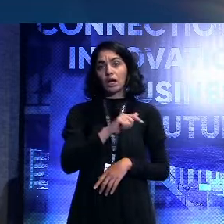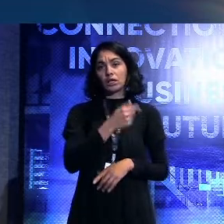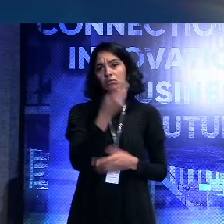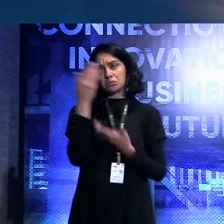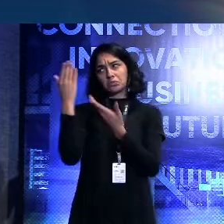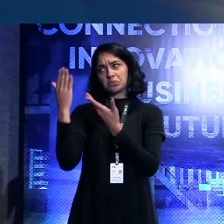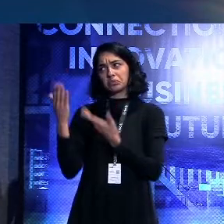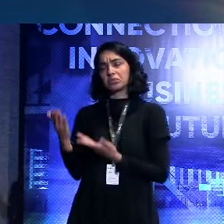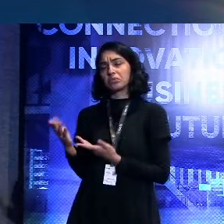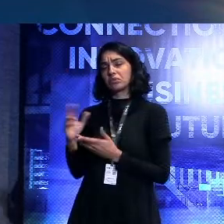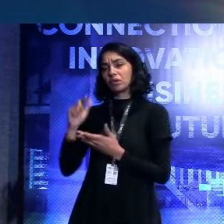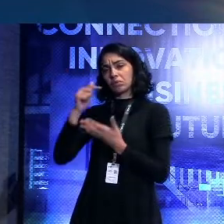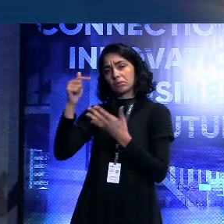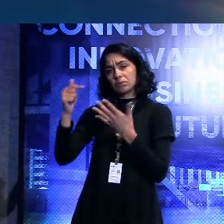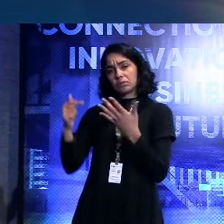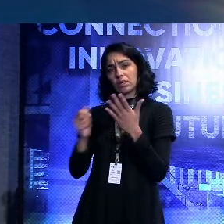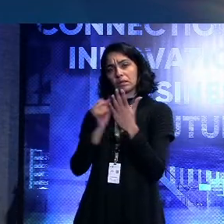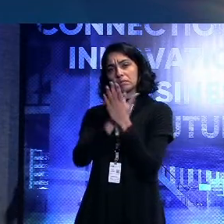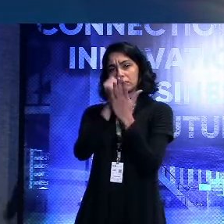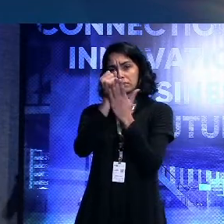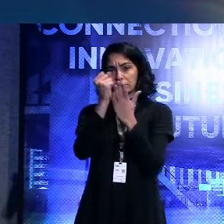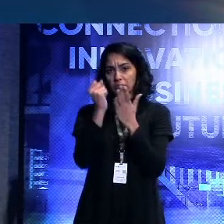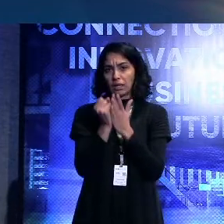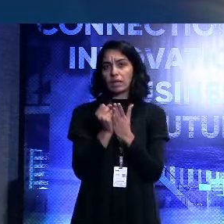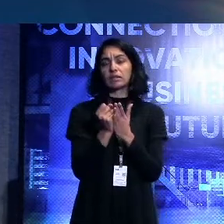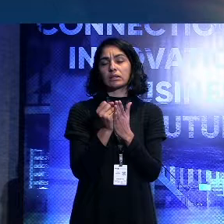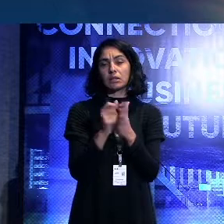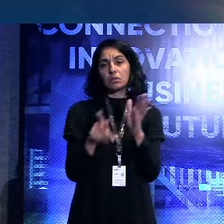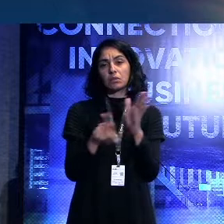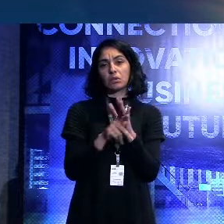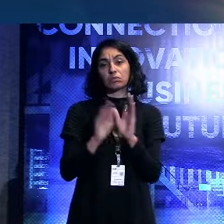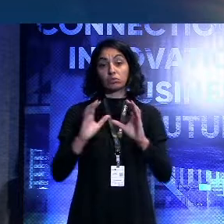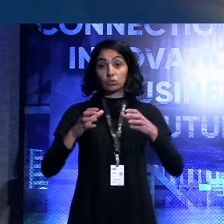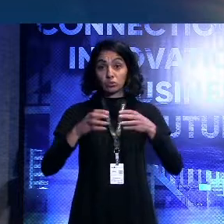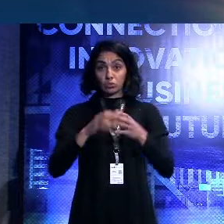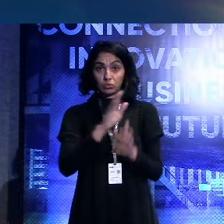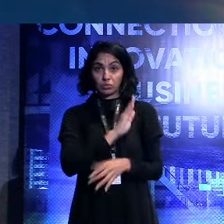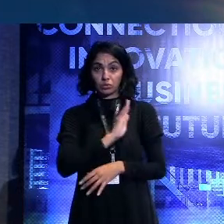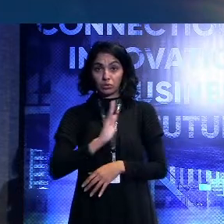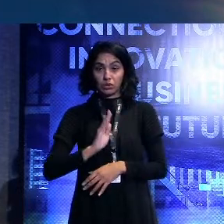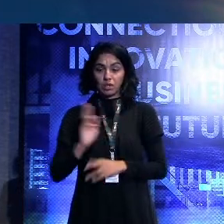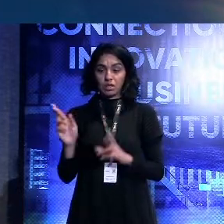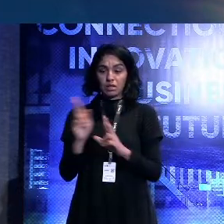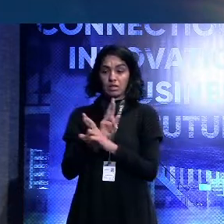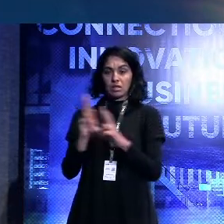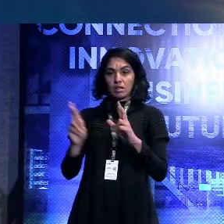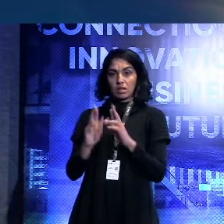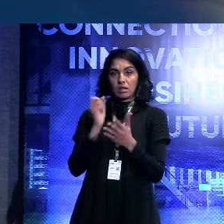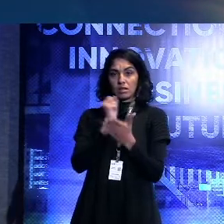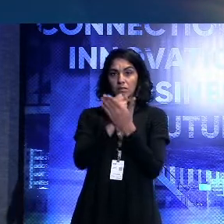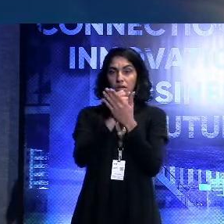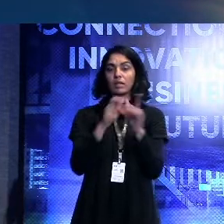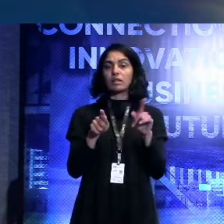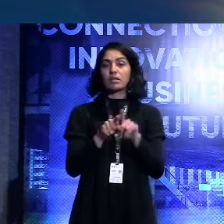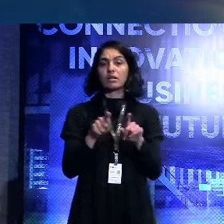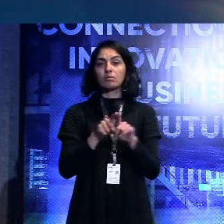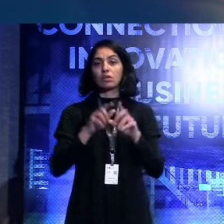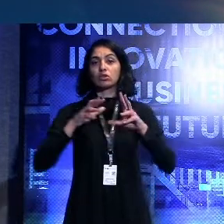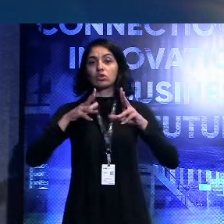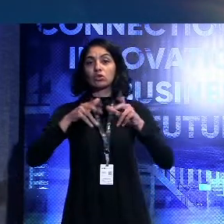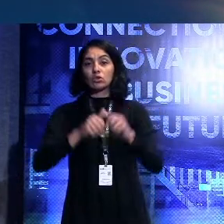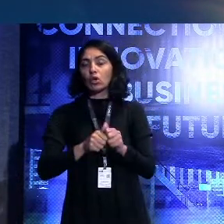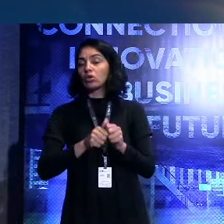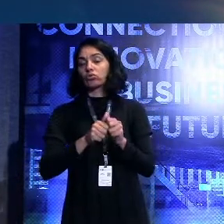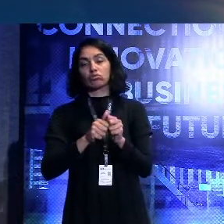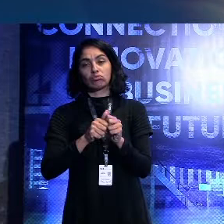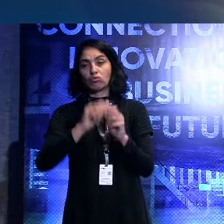Box, Eudora, Vult, diversas outras. E também a relação de todas essas marcas com todos os canais possíveis que nós temos